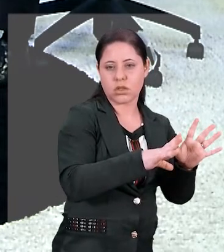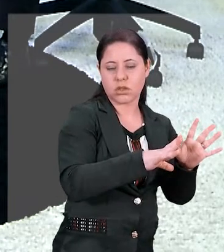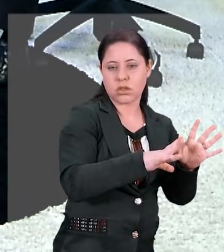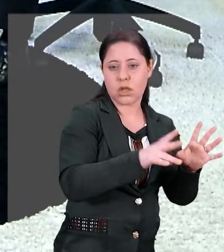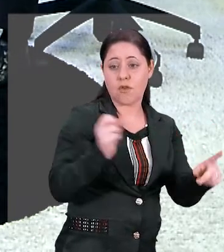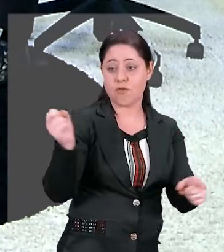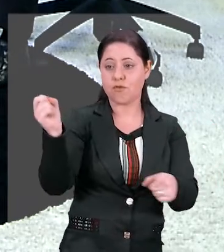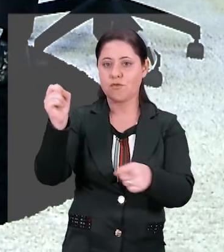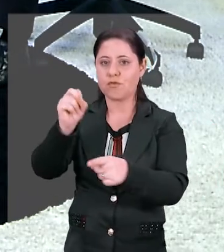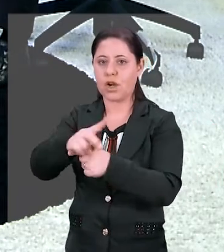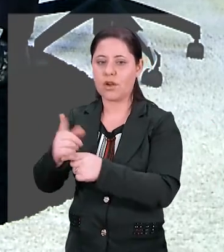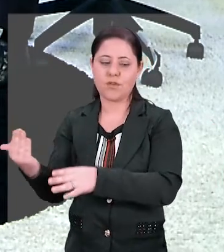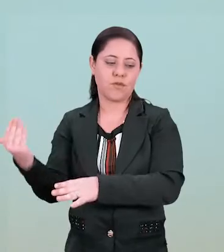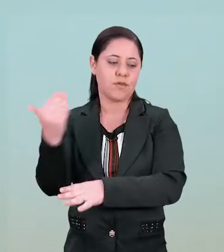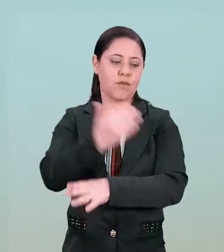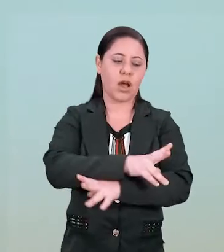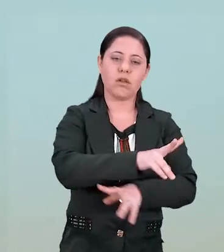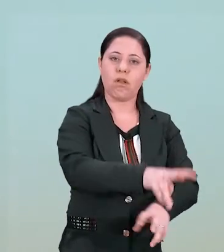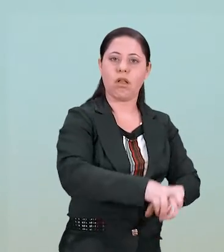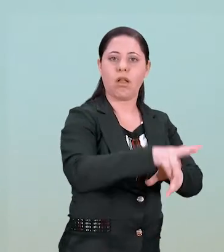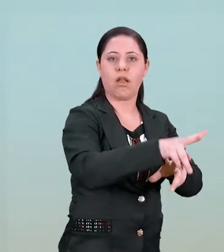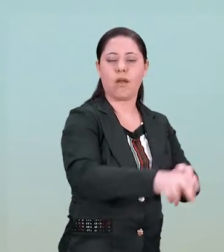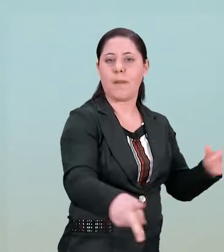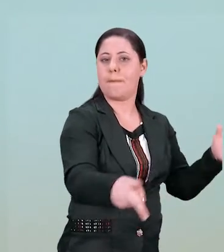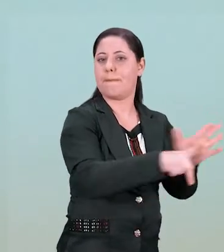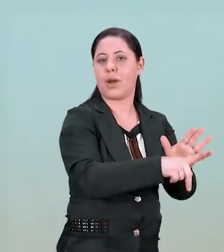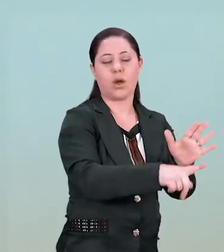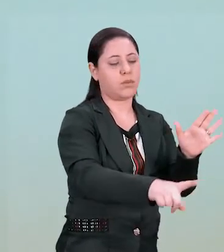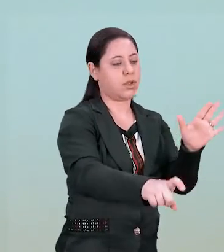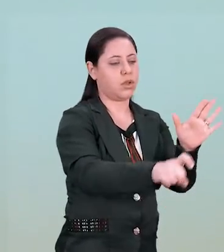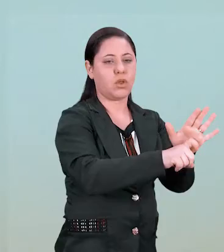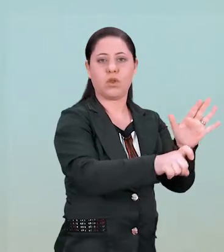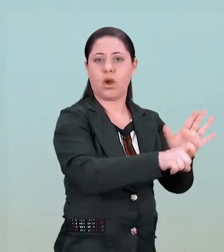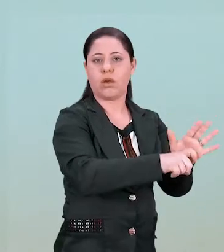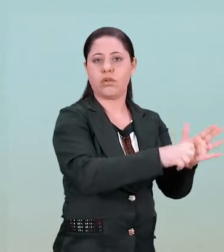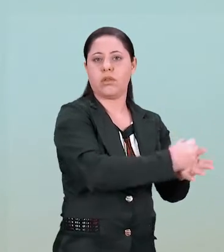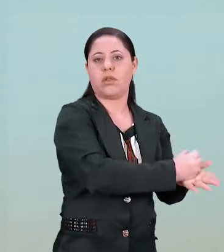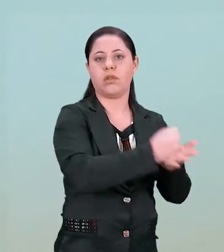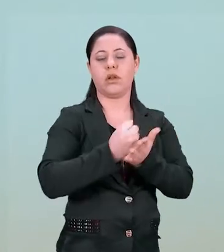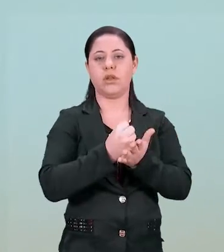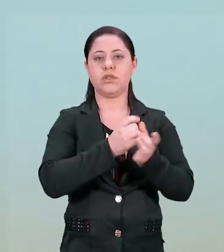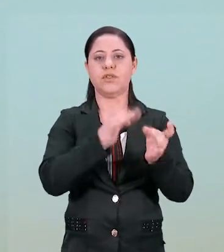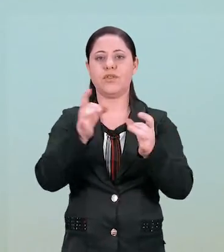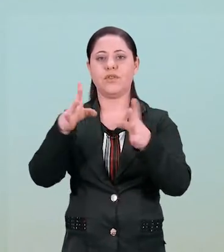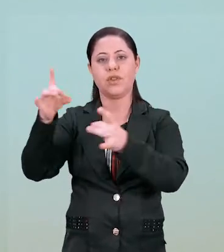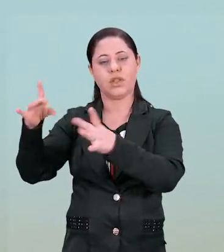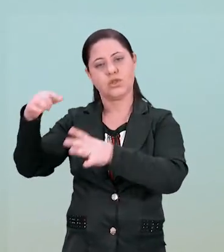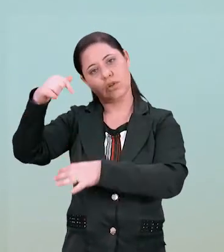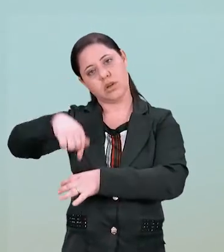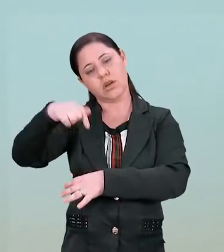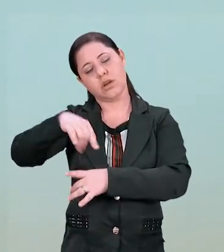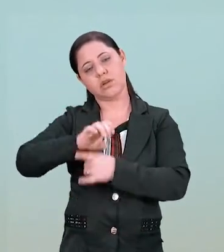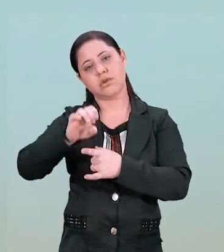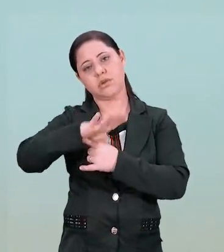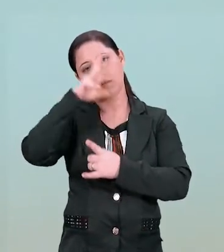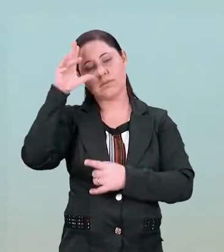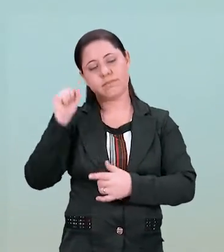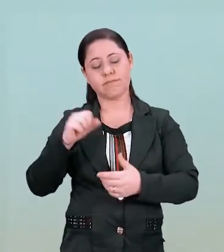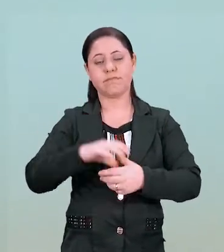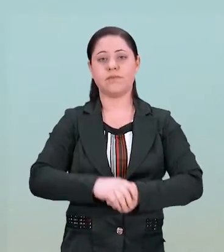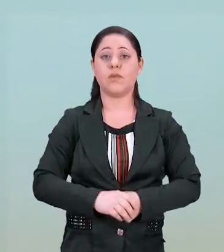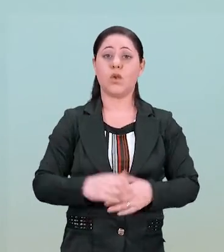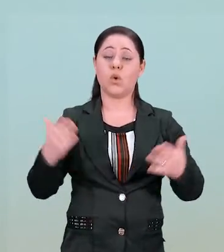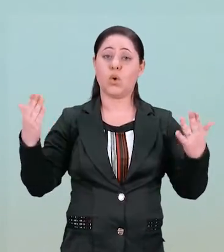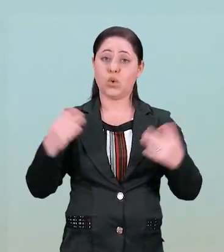trazendo drogas que são distribuídas no Mato Grosso do Sul. Portanto, hoje, combater o tráfico doméstico também nos